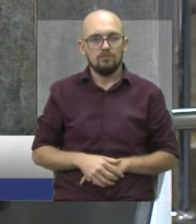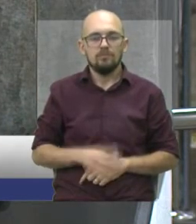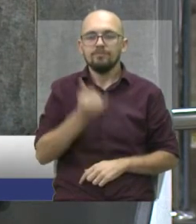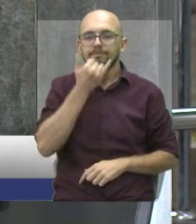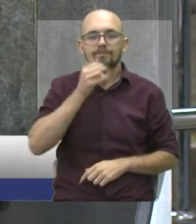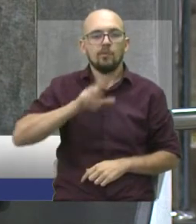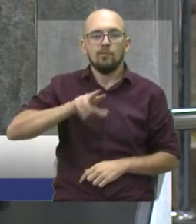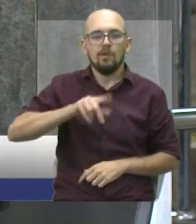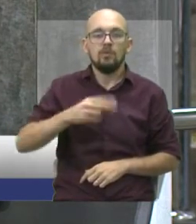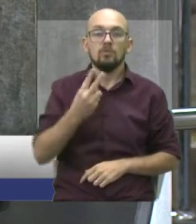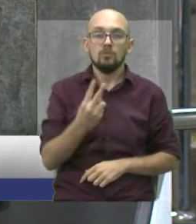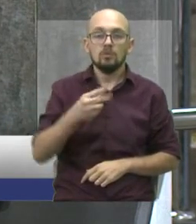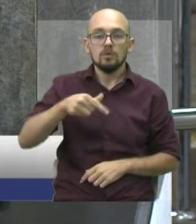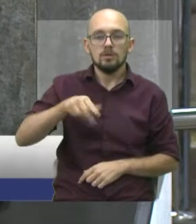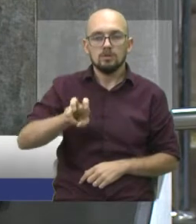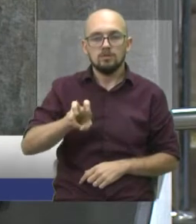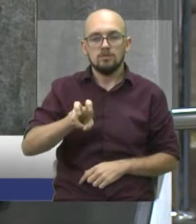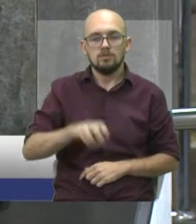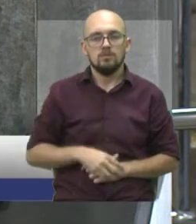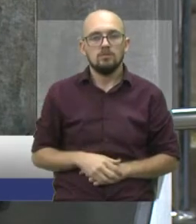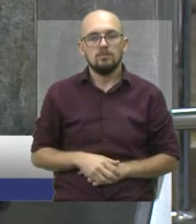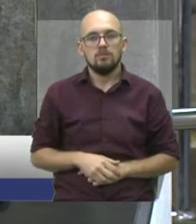Desculpa, 275.